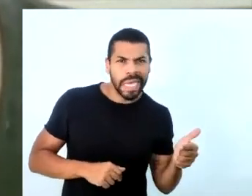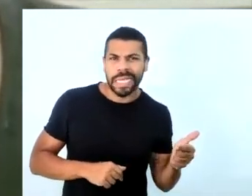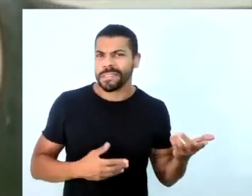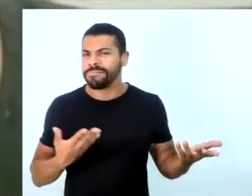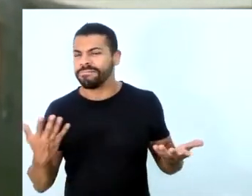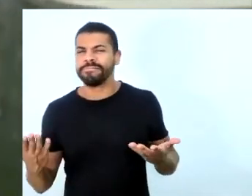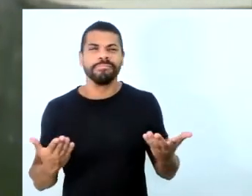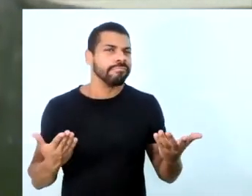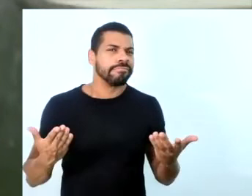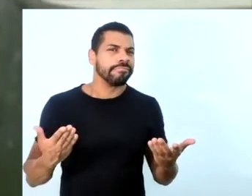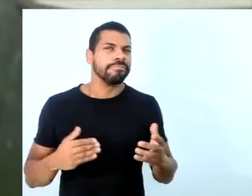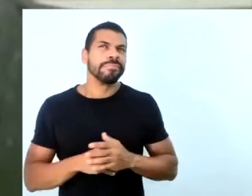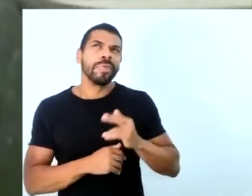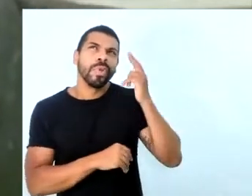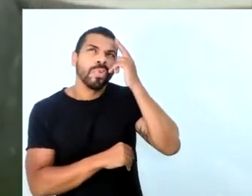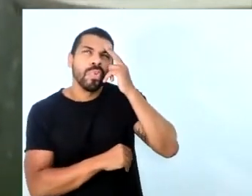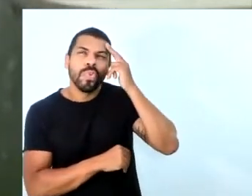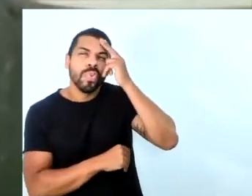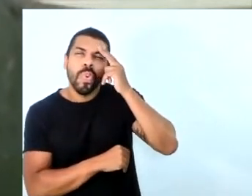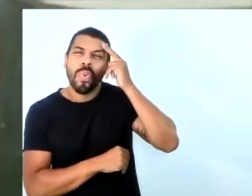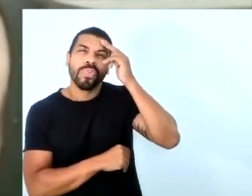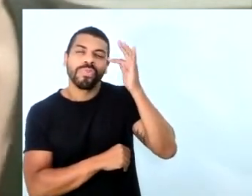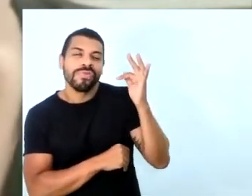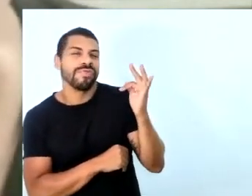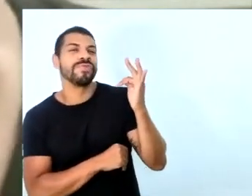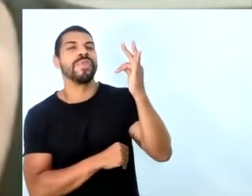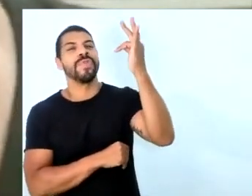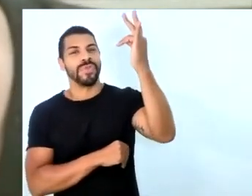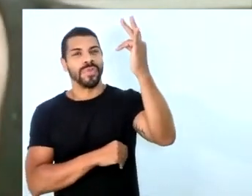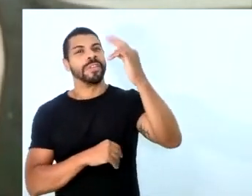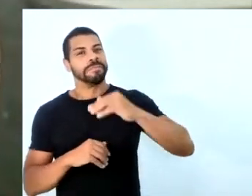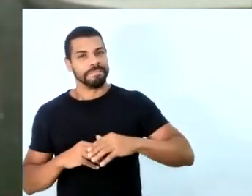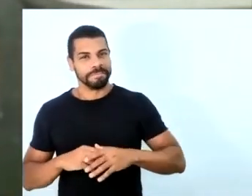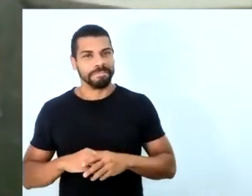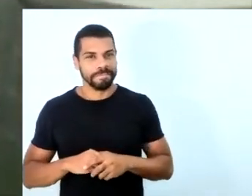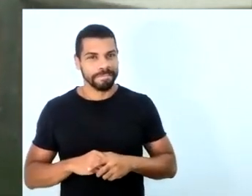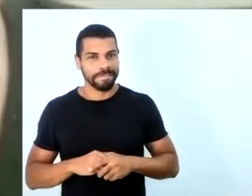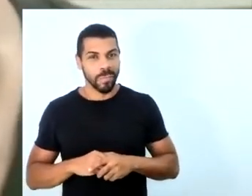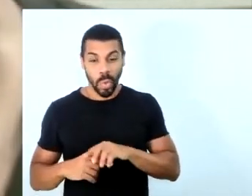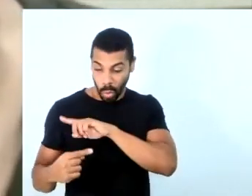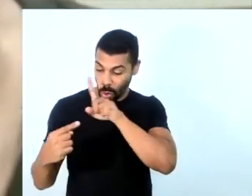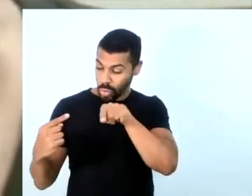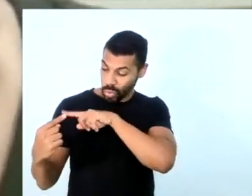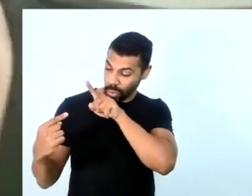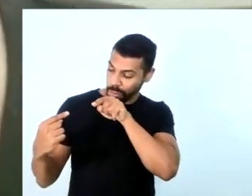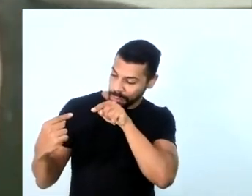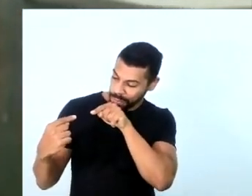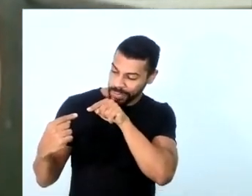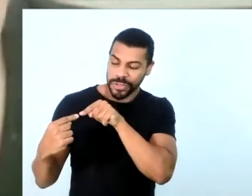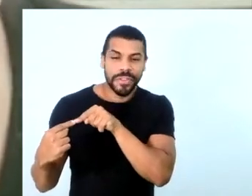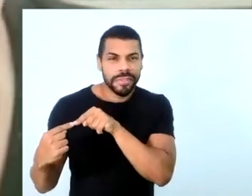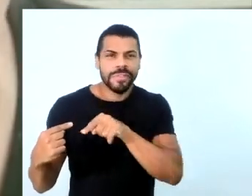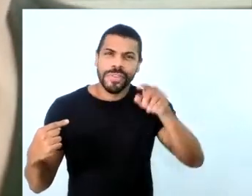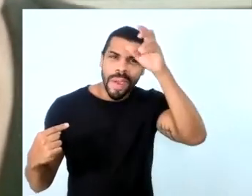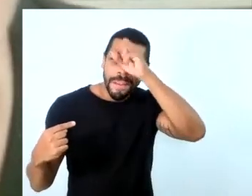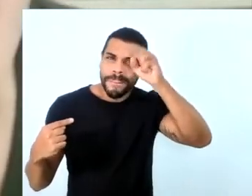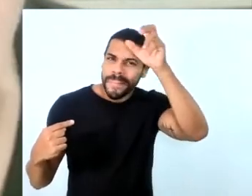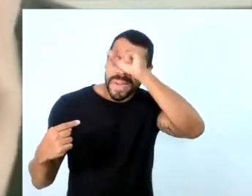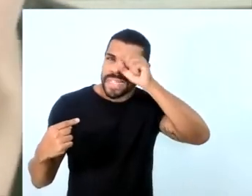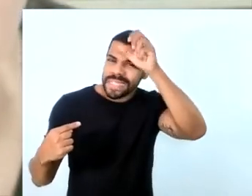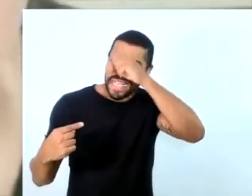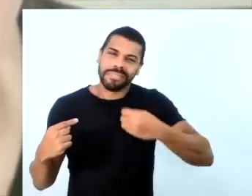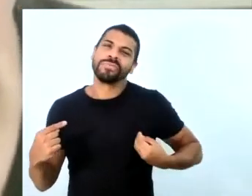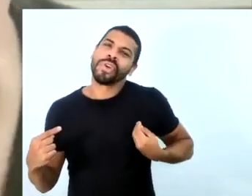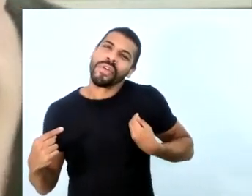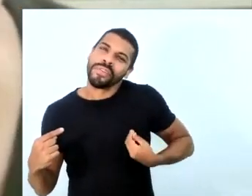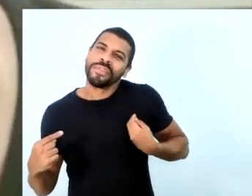coisa que você vislumbra que seria mais uma etapa de engrandecimento, assim, de aprendizado